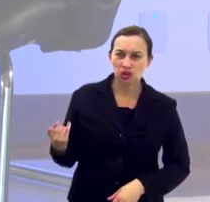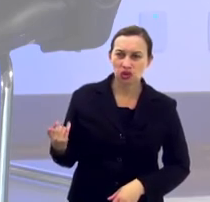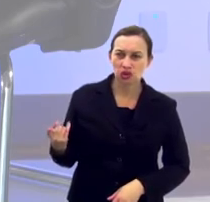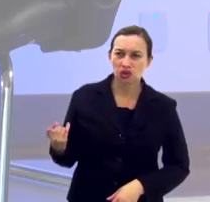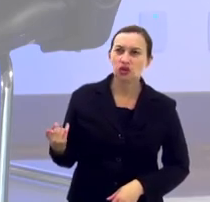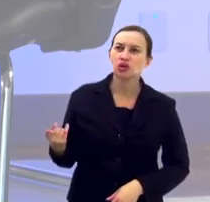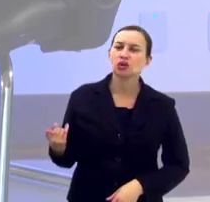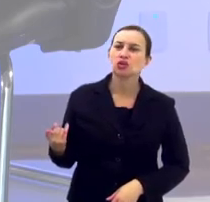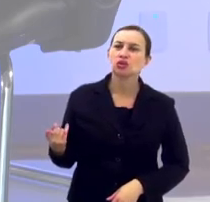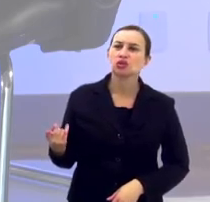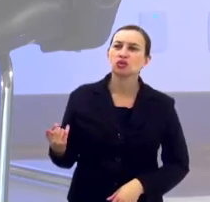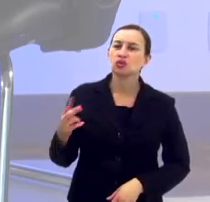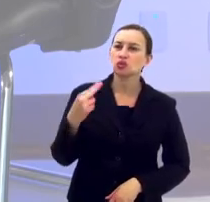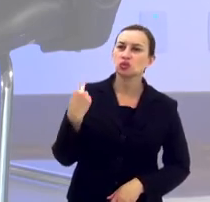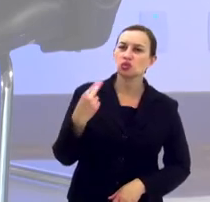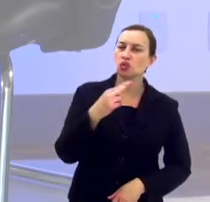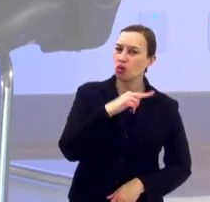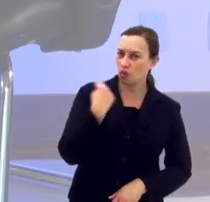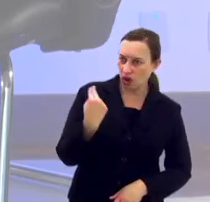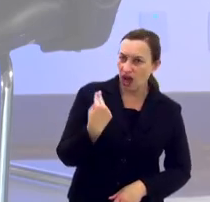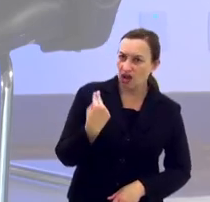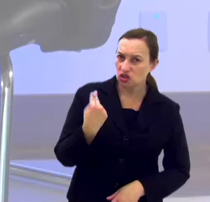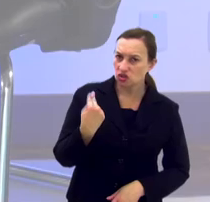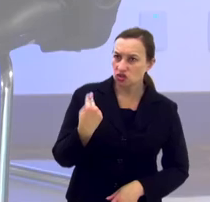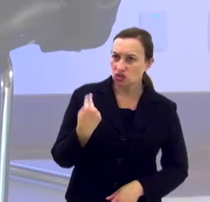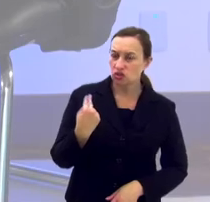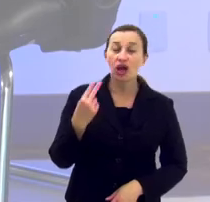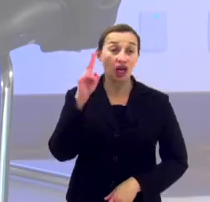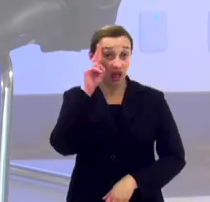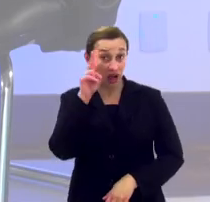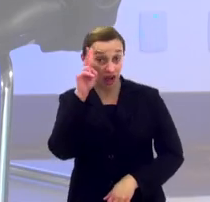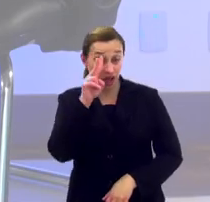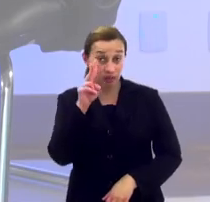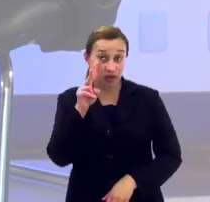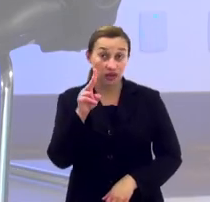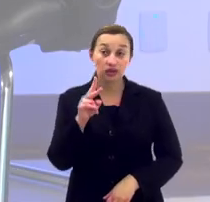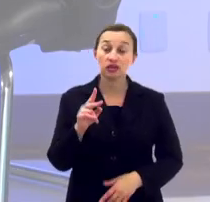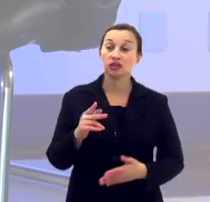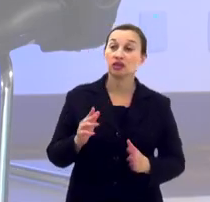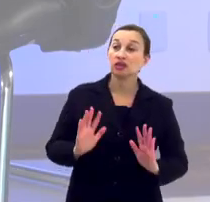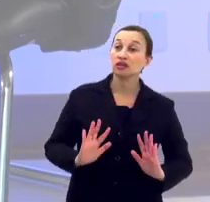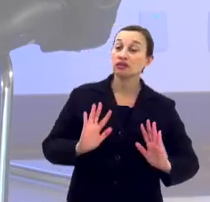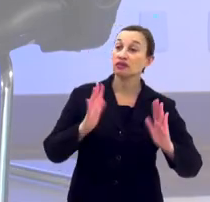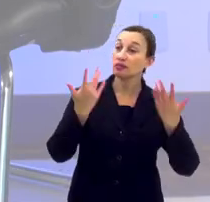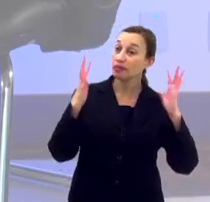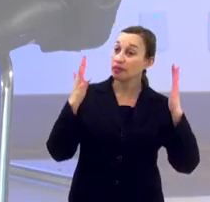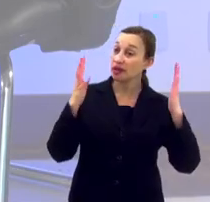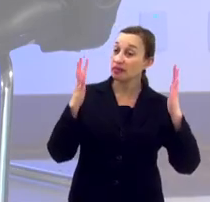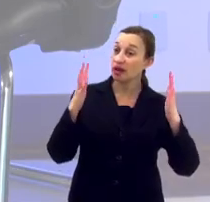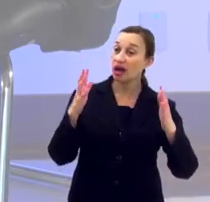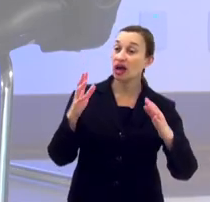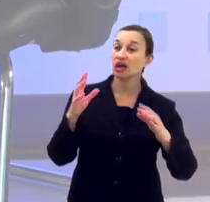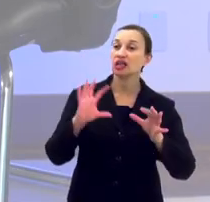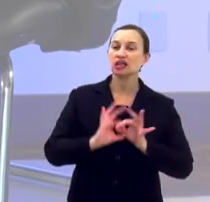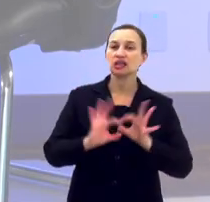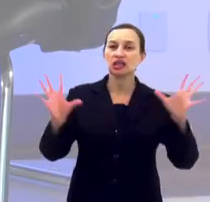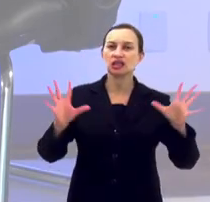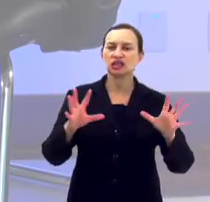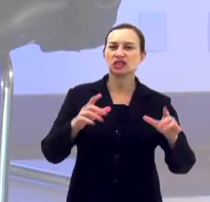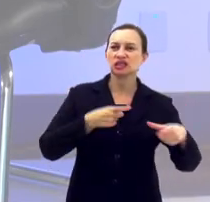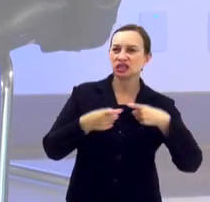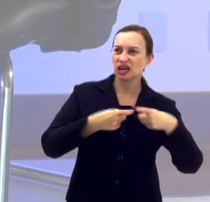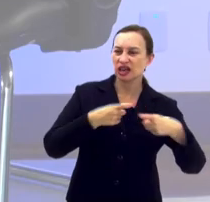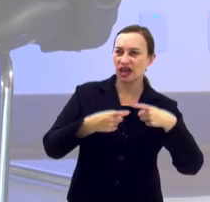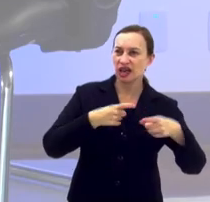do Yom HaShoah, né, do Holocausto, né, que se relembra, vai se celebrar a independência. Desde a Guerra